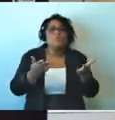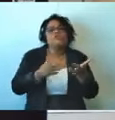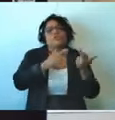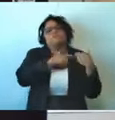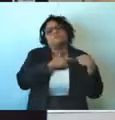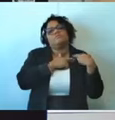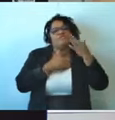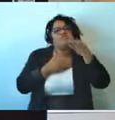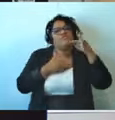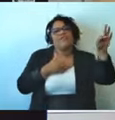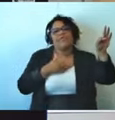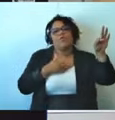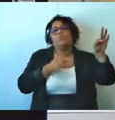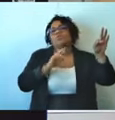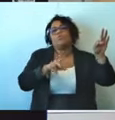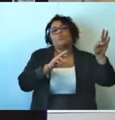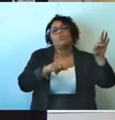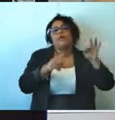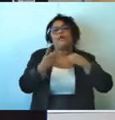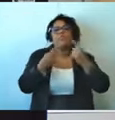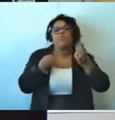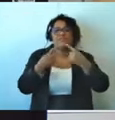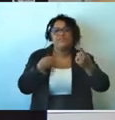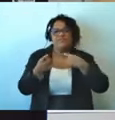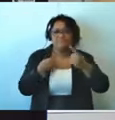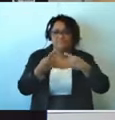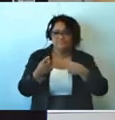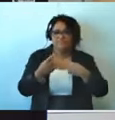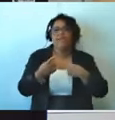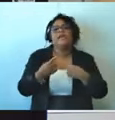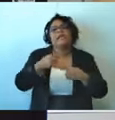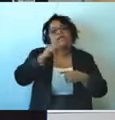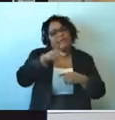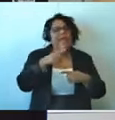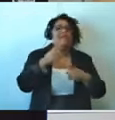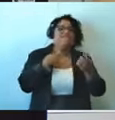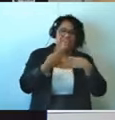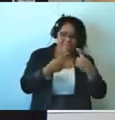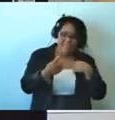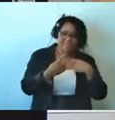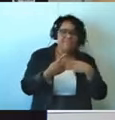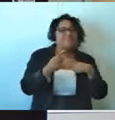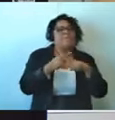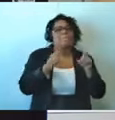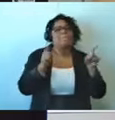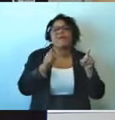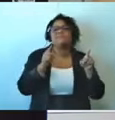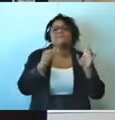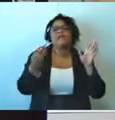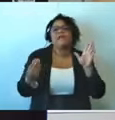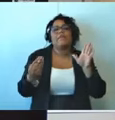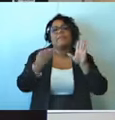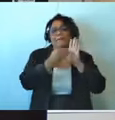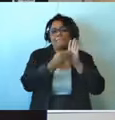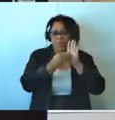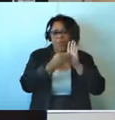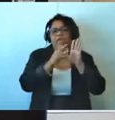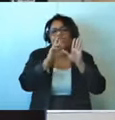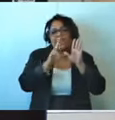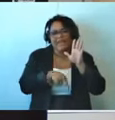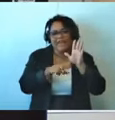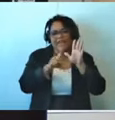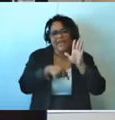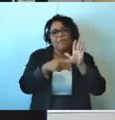expressa. Ele é uma via urbana expressa, mas ele, no catálogo lá, ainda é uma via de ligação